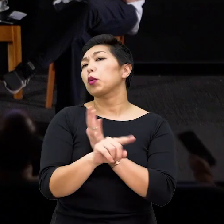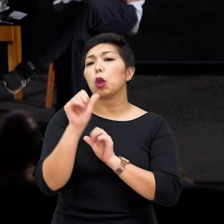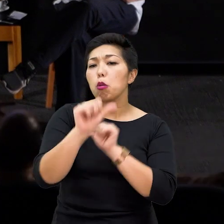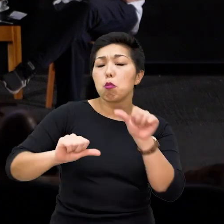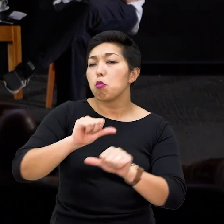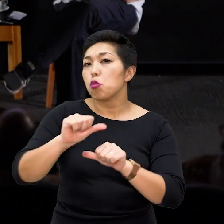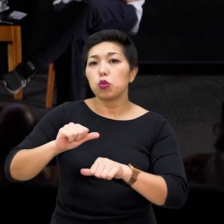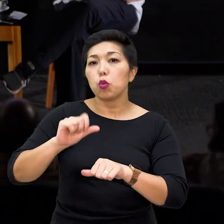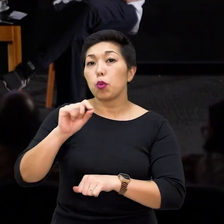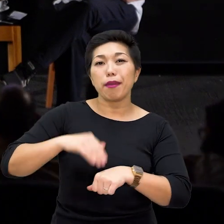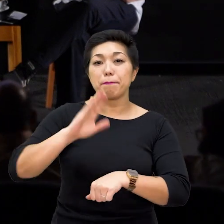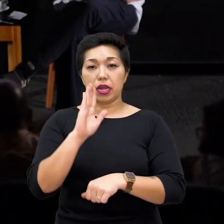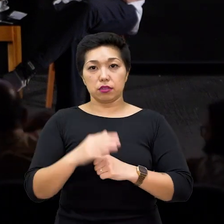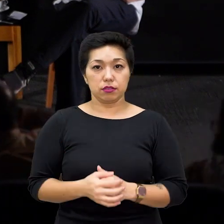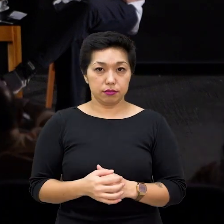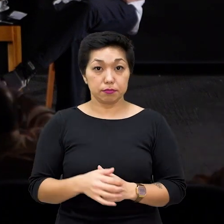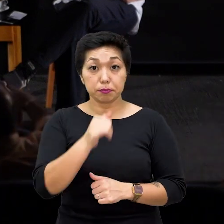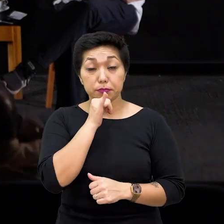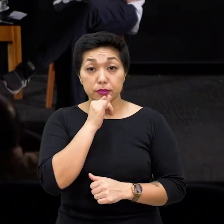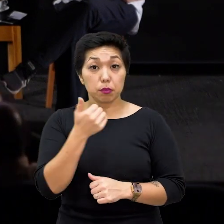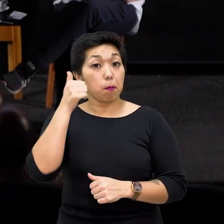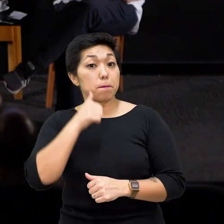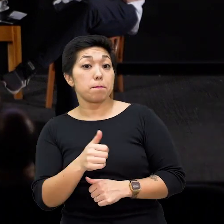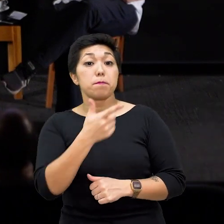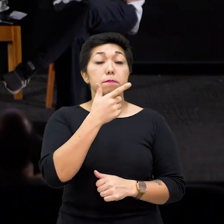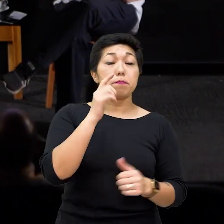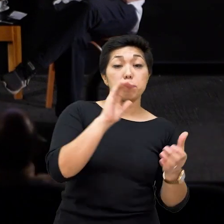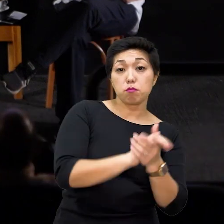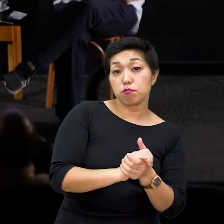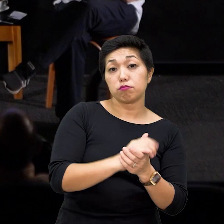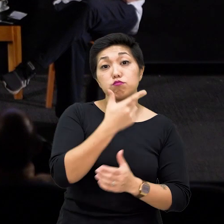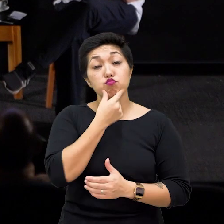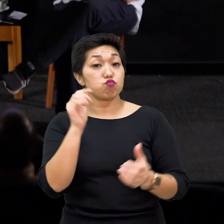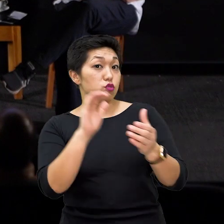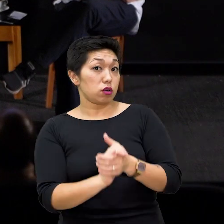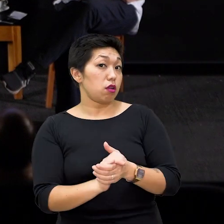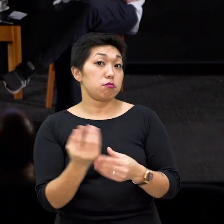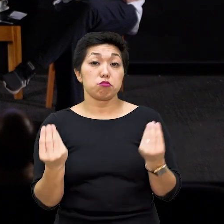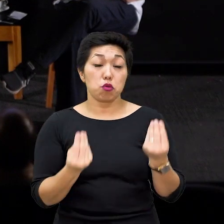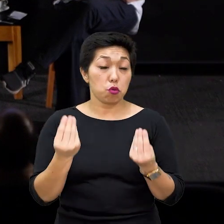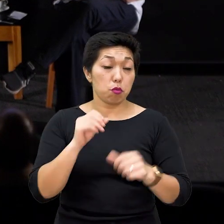entre vocês? Marido e mulher, nós, quando chega os $22